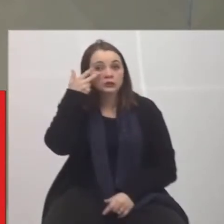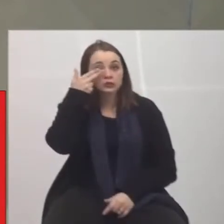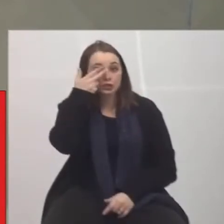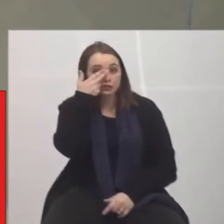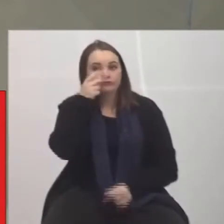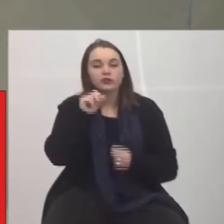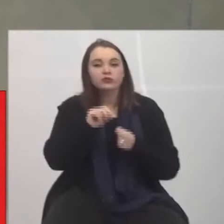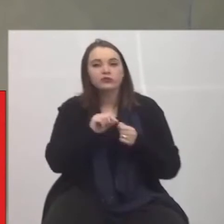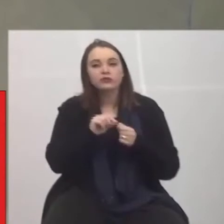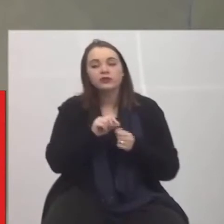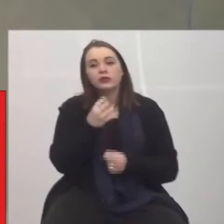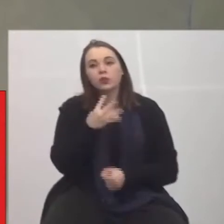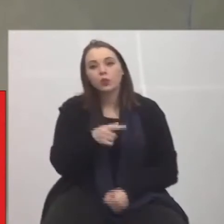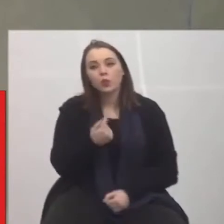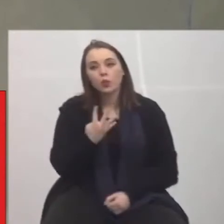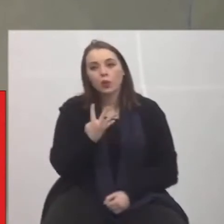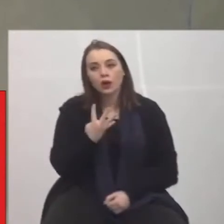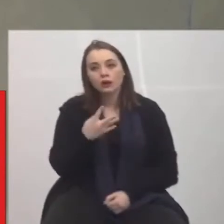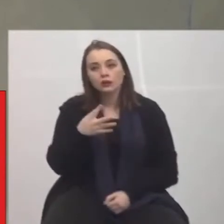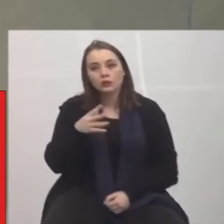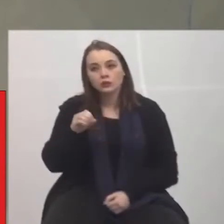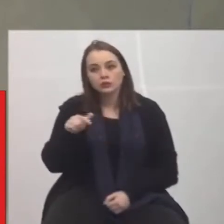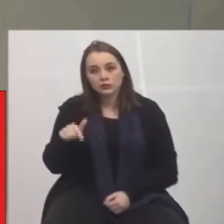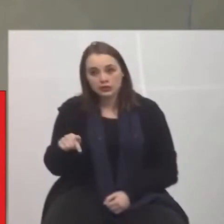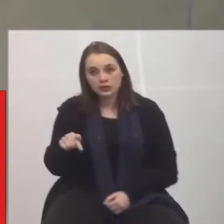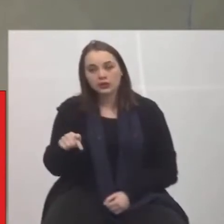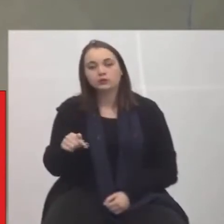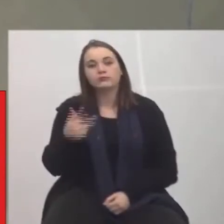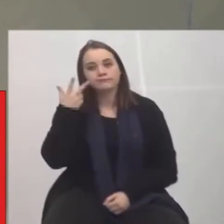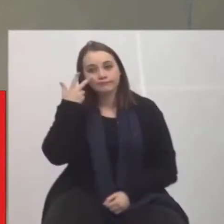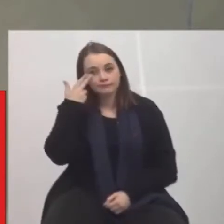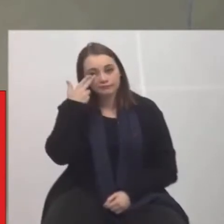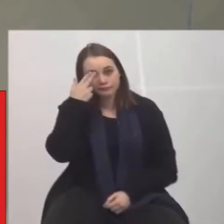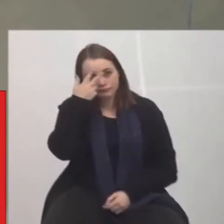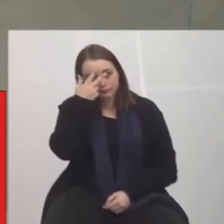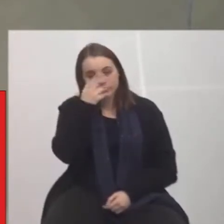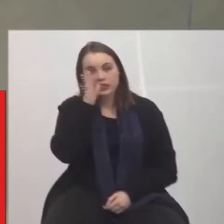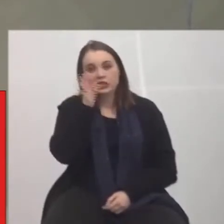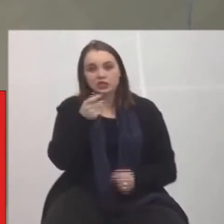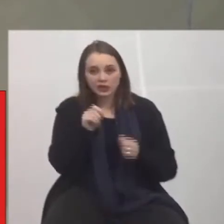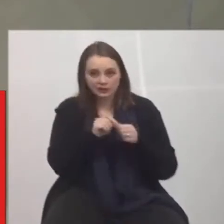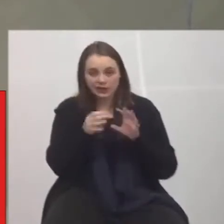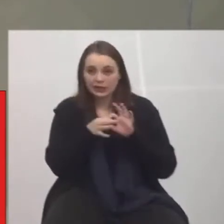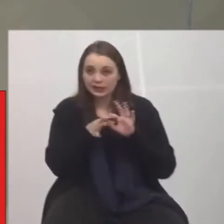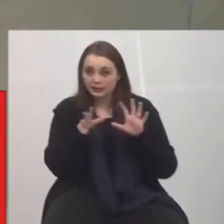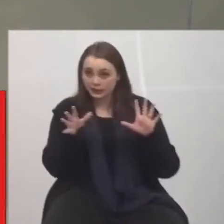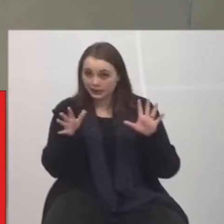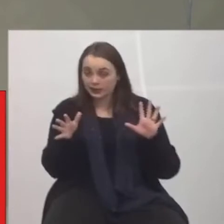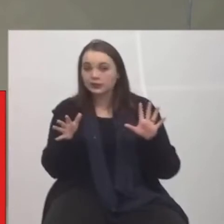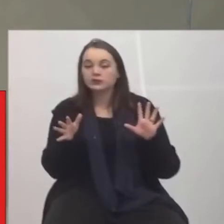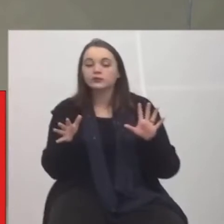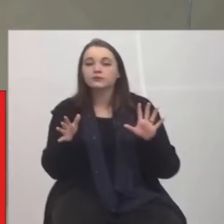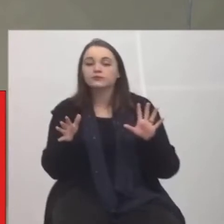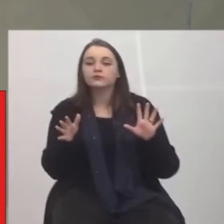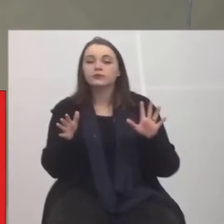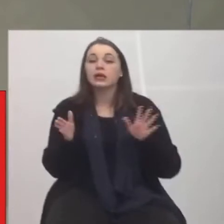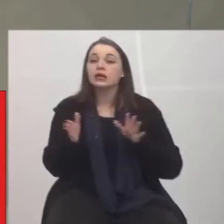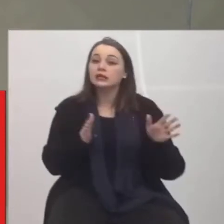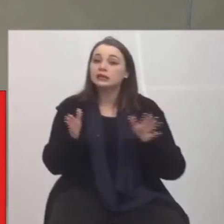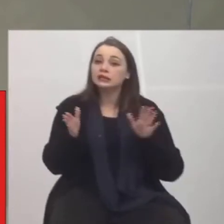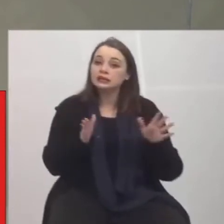feitos 407 procedimentos oftalmológicos, foram autorizados, né? E nesse